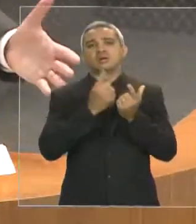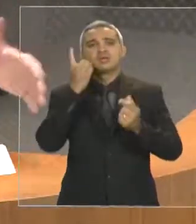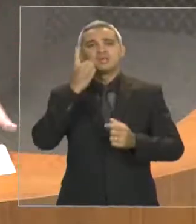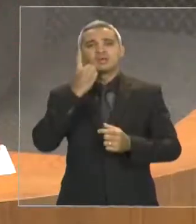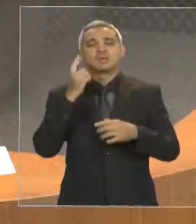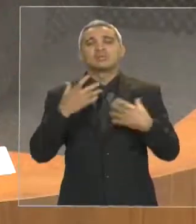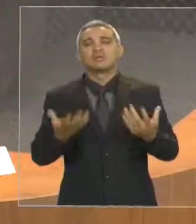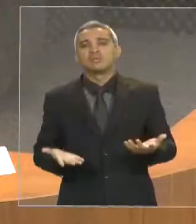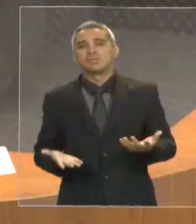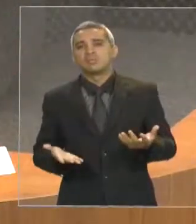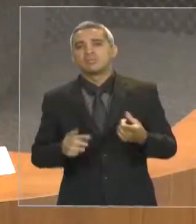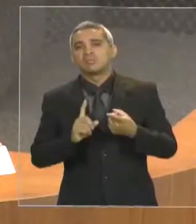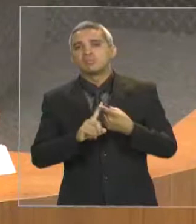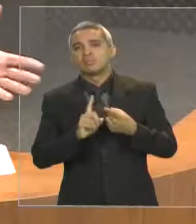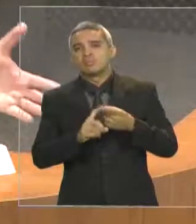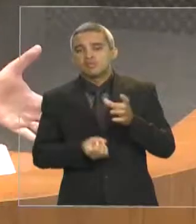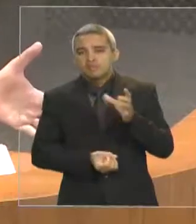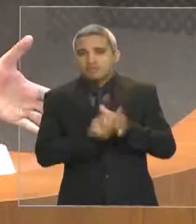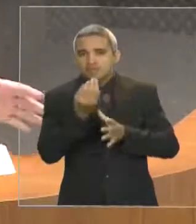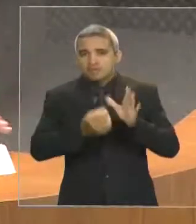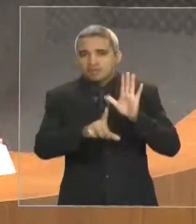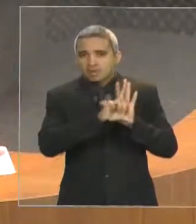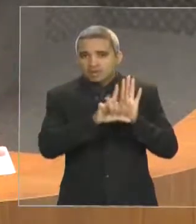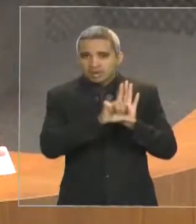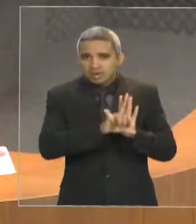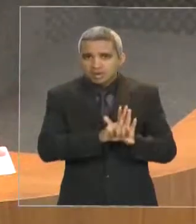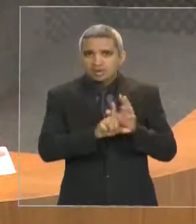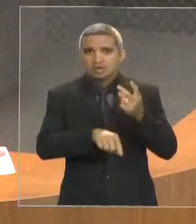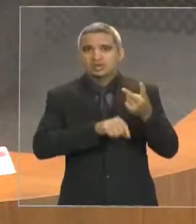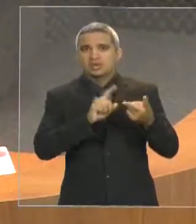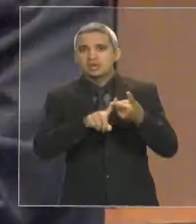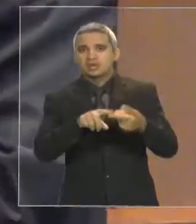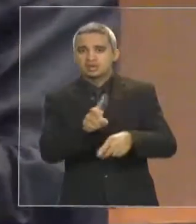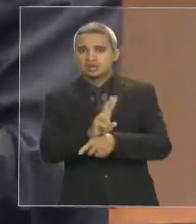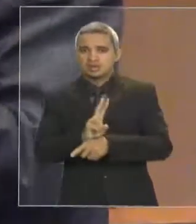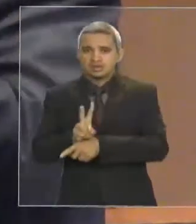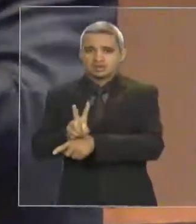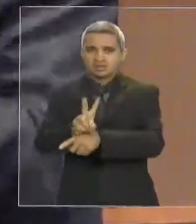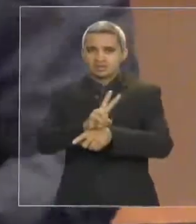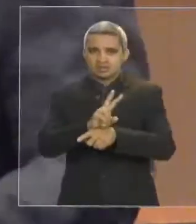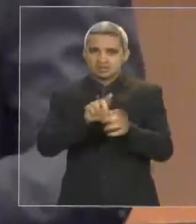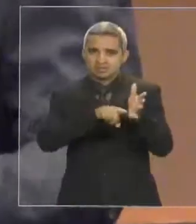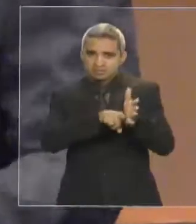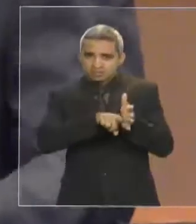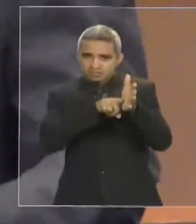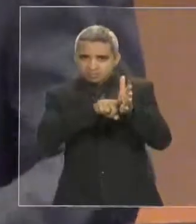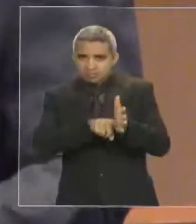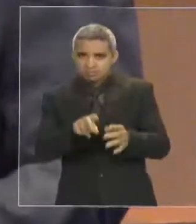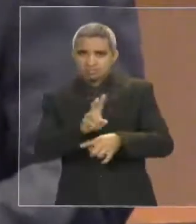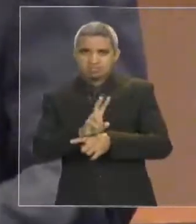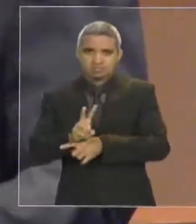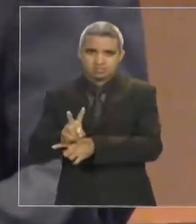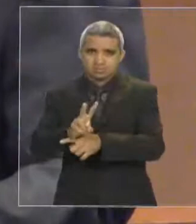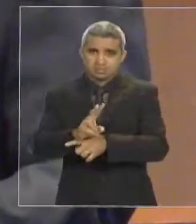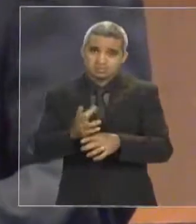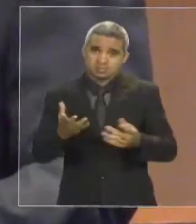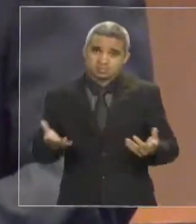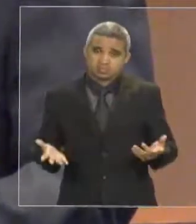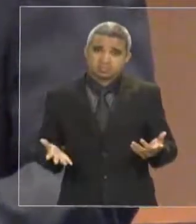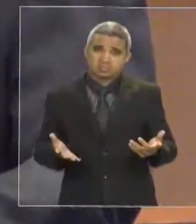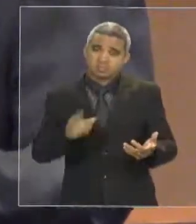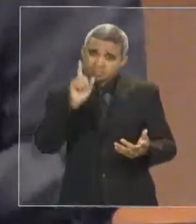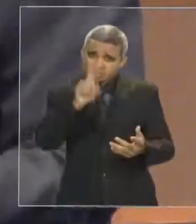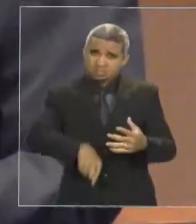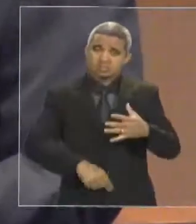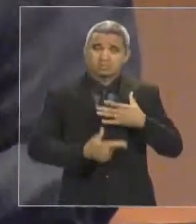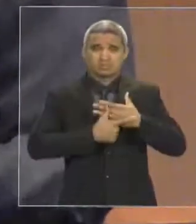Elaborar leis e fiscalização. Então, isso é inerente ao Poder Legislativo.